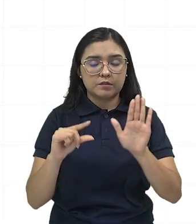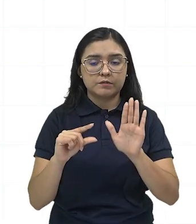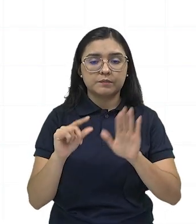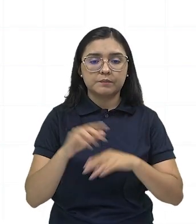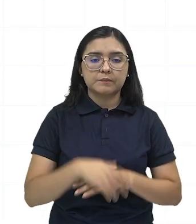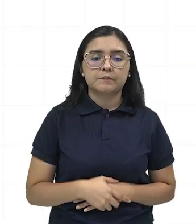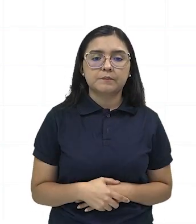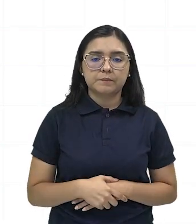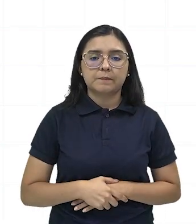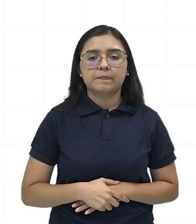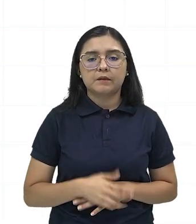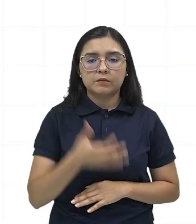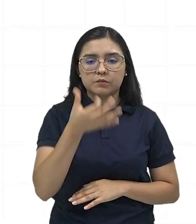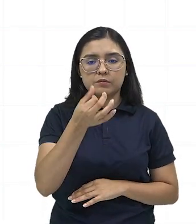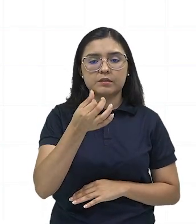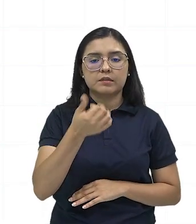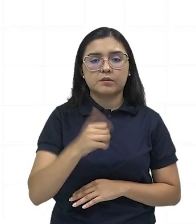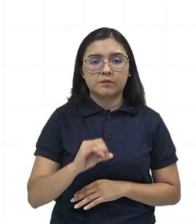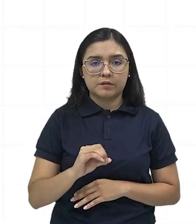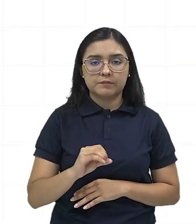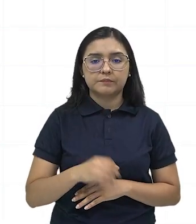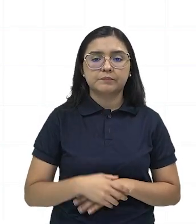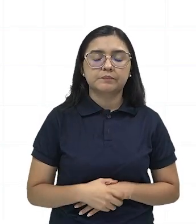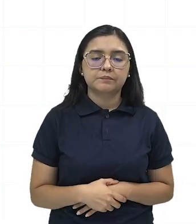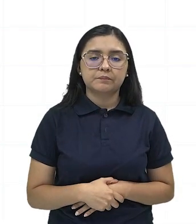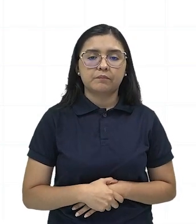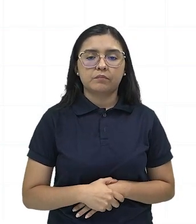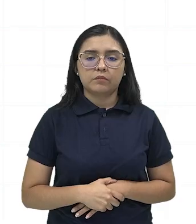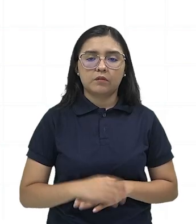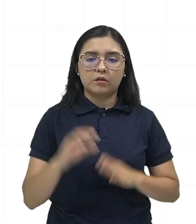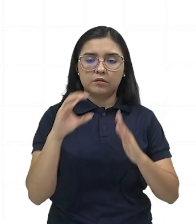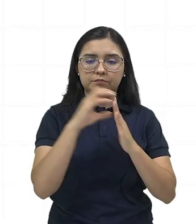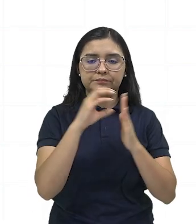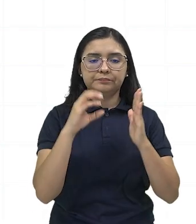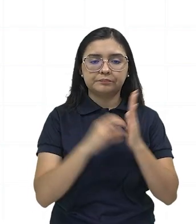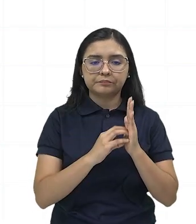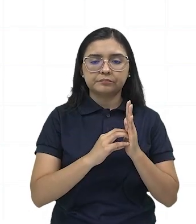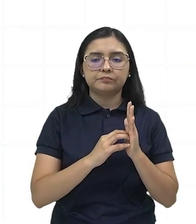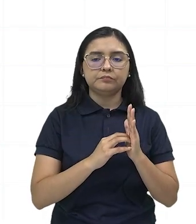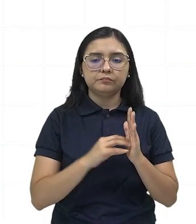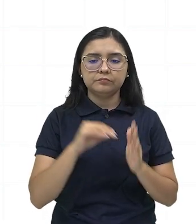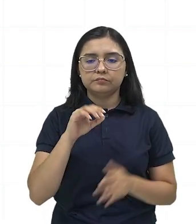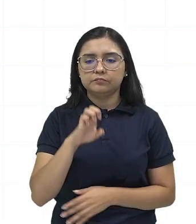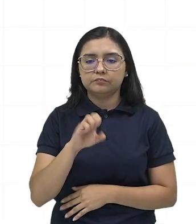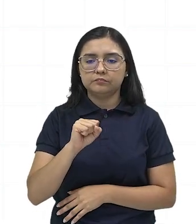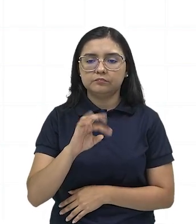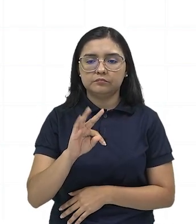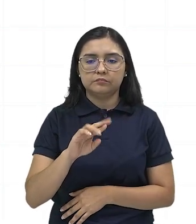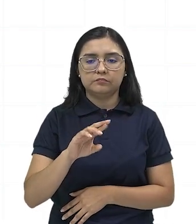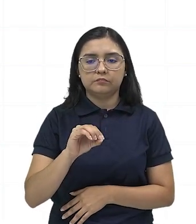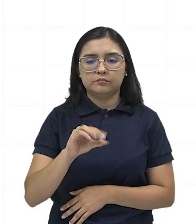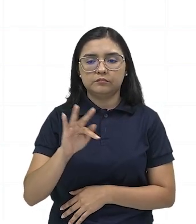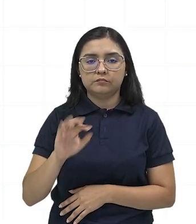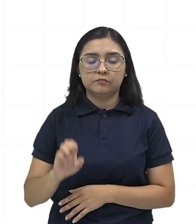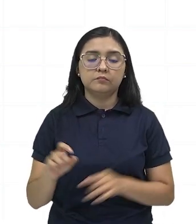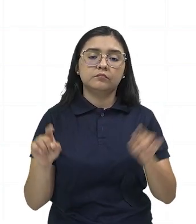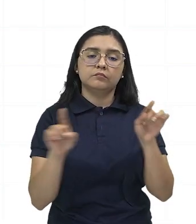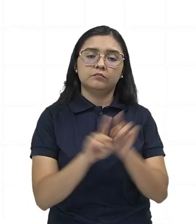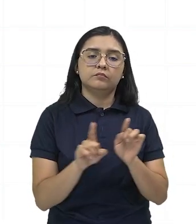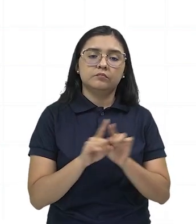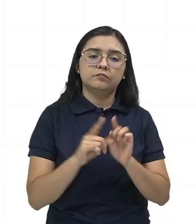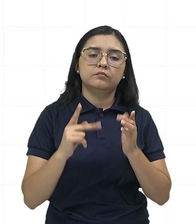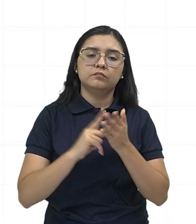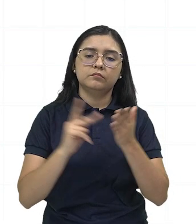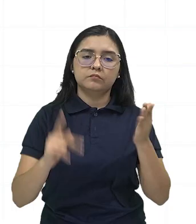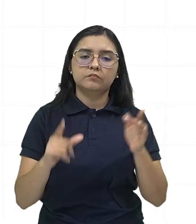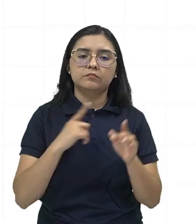do 6 até o 10. Cada bloco, então, representando uma estrofe, como eu expliquei para vocês. E o poema também pode